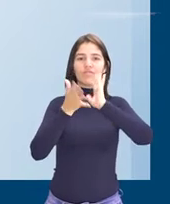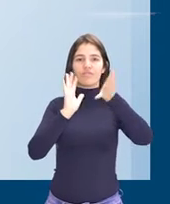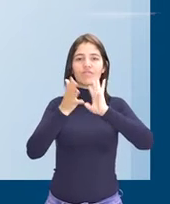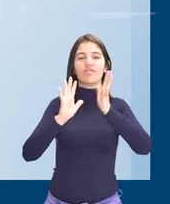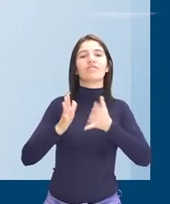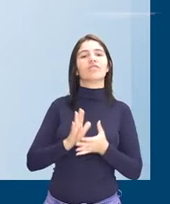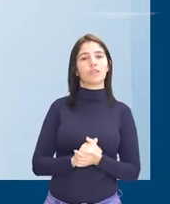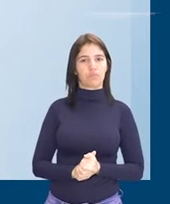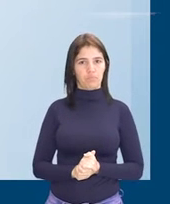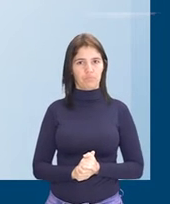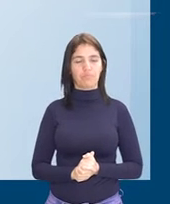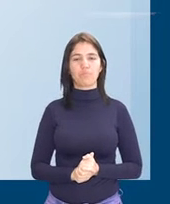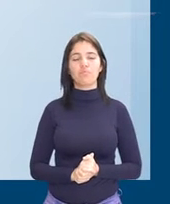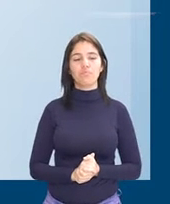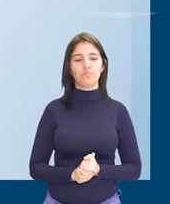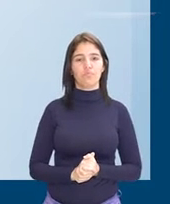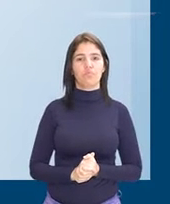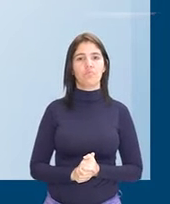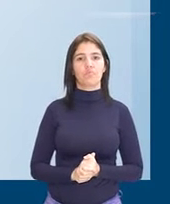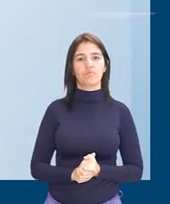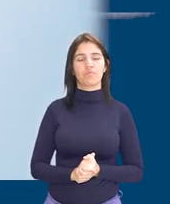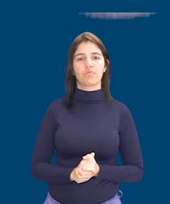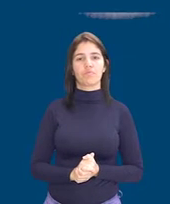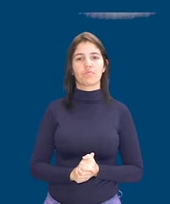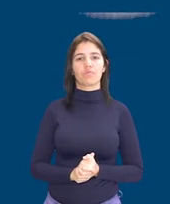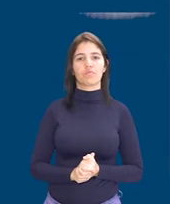línguas orais.